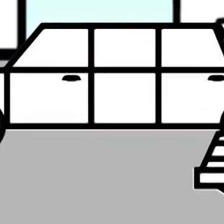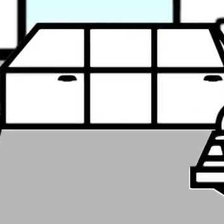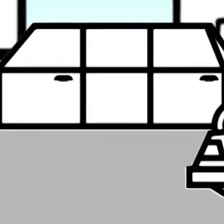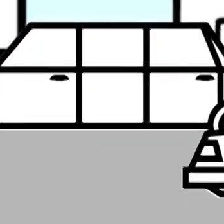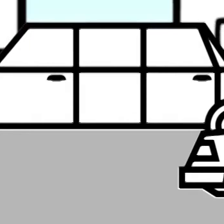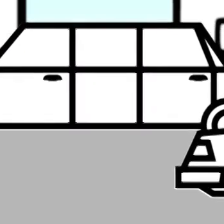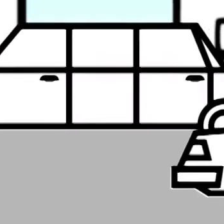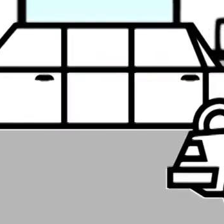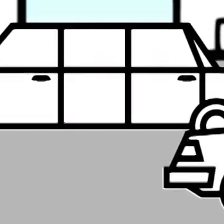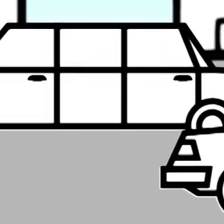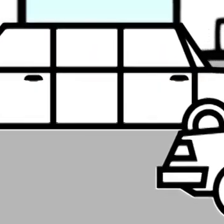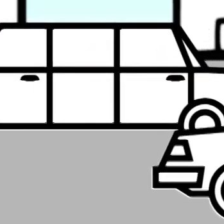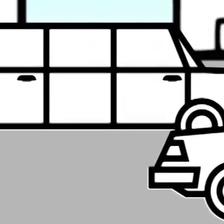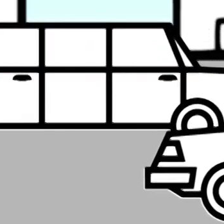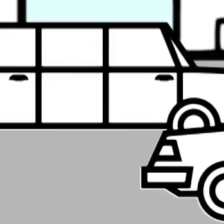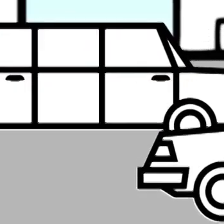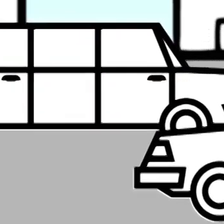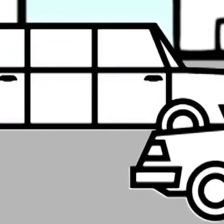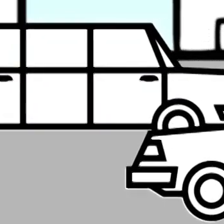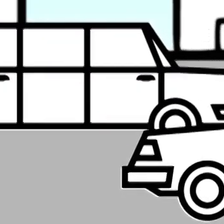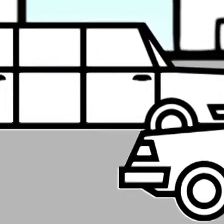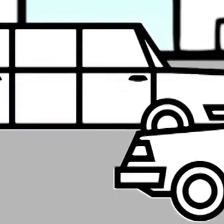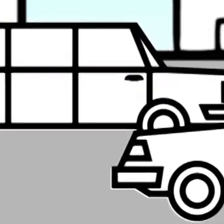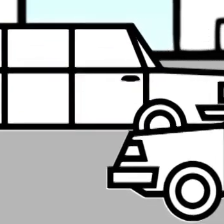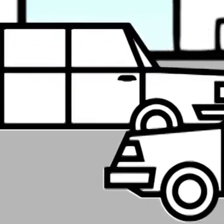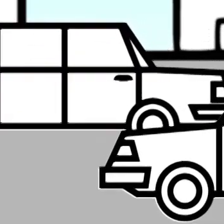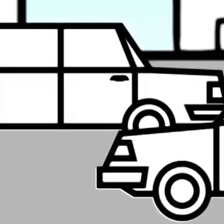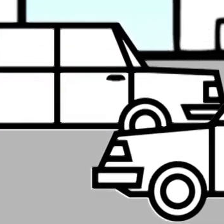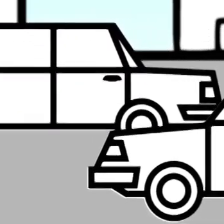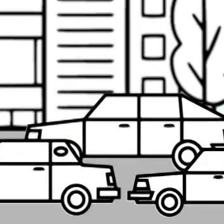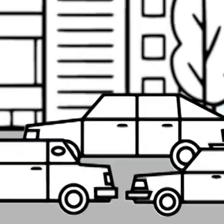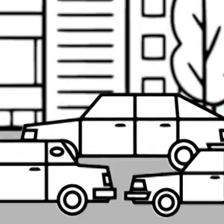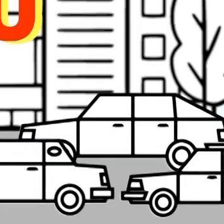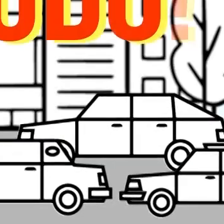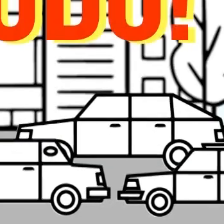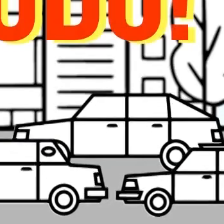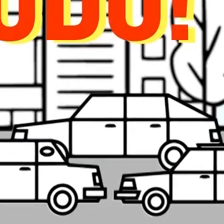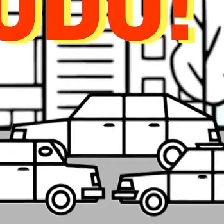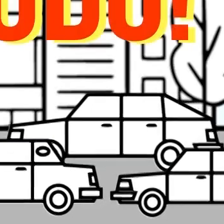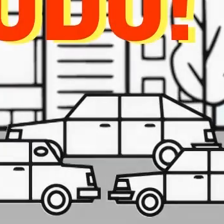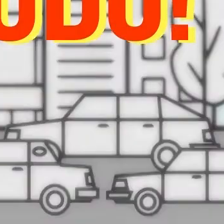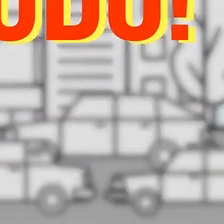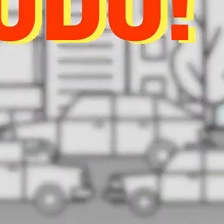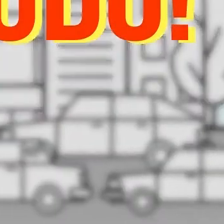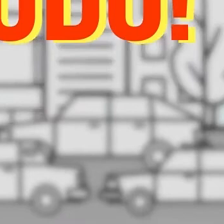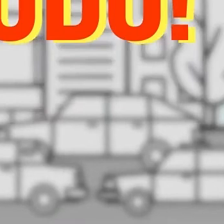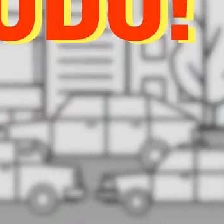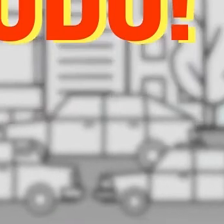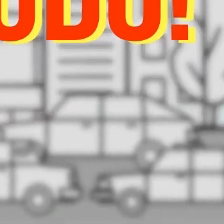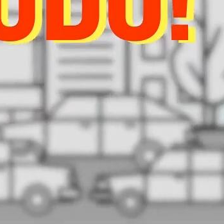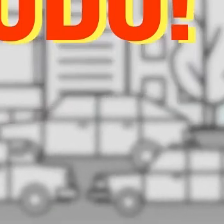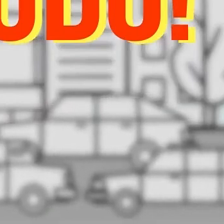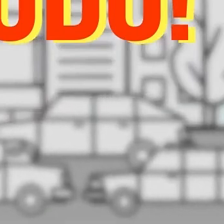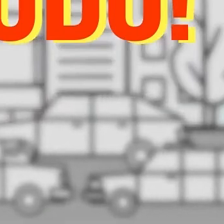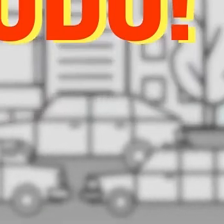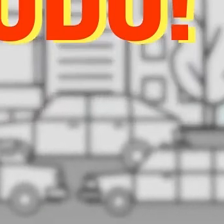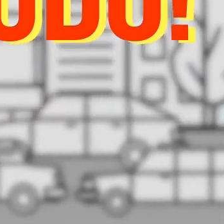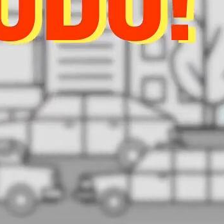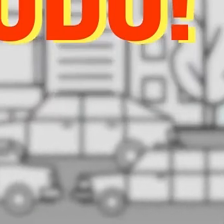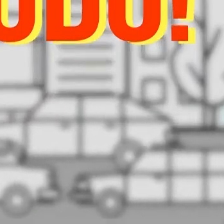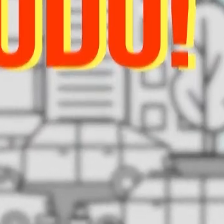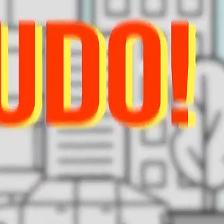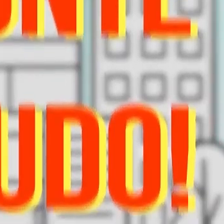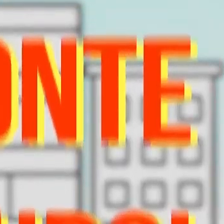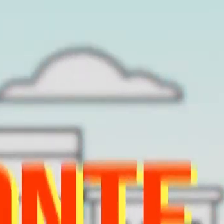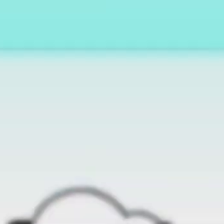Viu alguma situação proibida relacionada à propaganda eleitoral? É só contar tudo para ele. Pardal é o